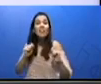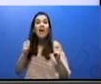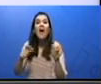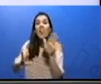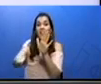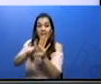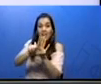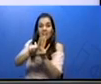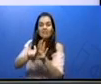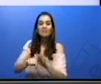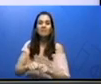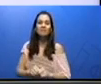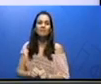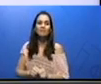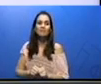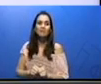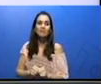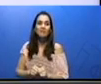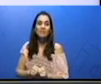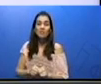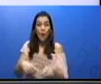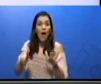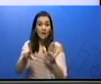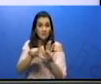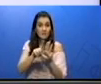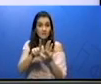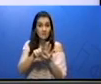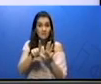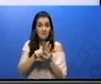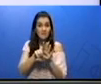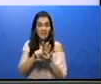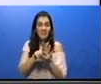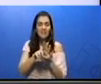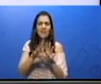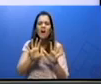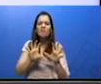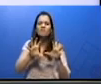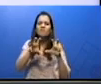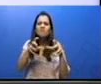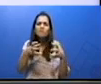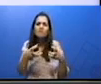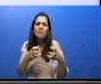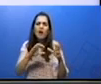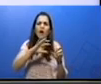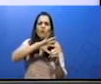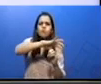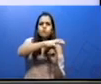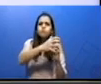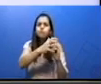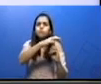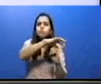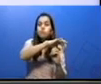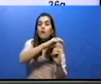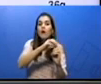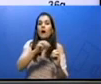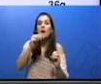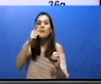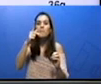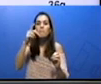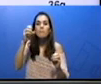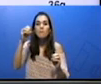leis. Genericamente, essas leis que relacionam as massas são denominadas de leis